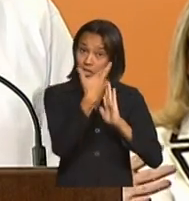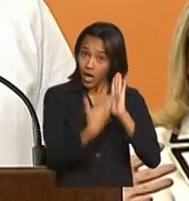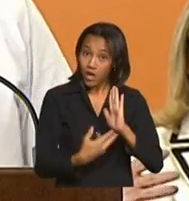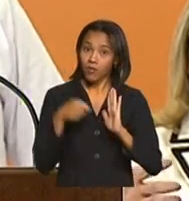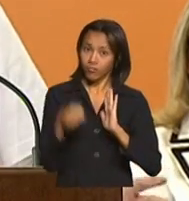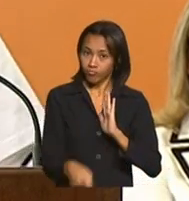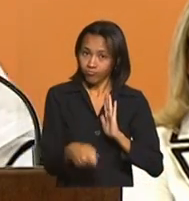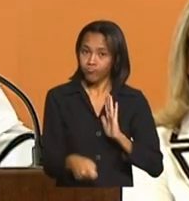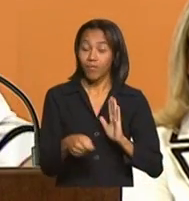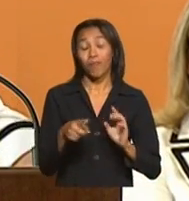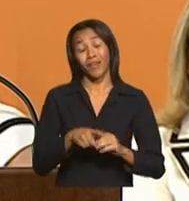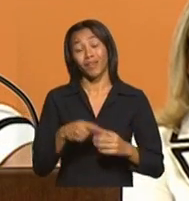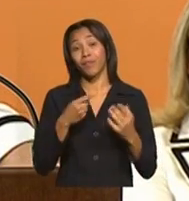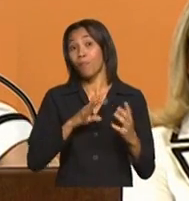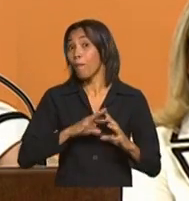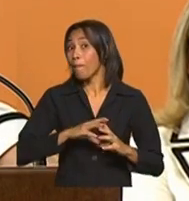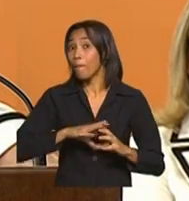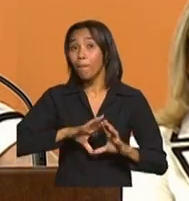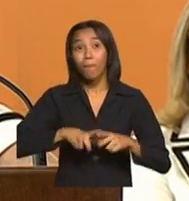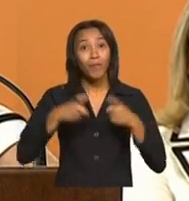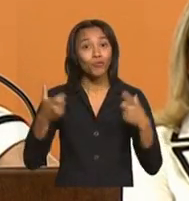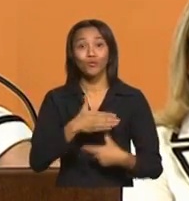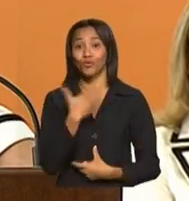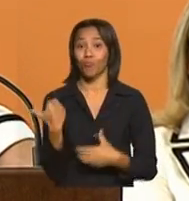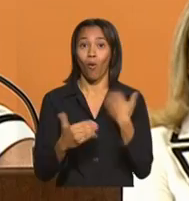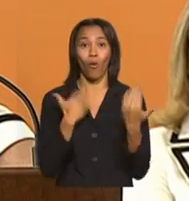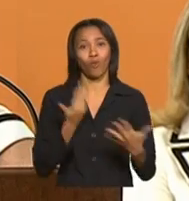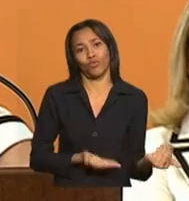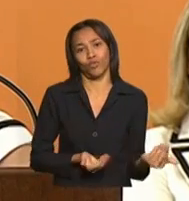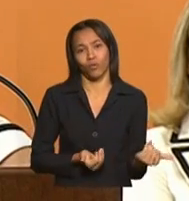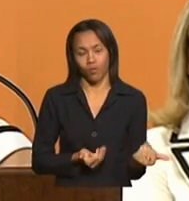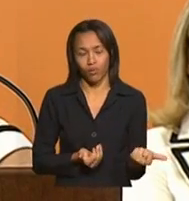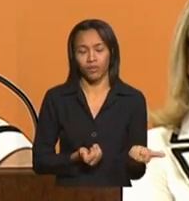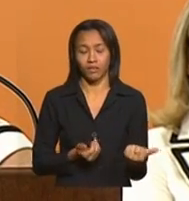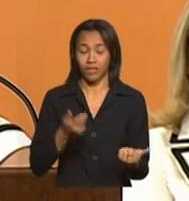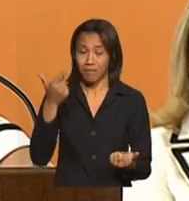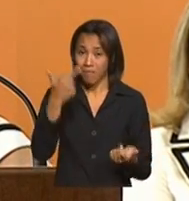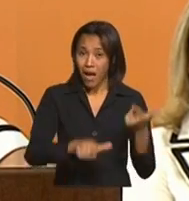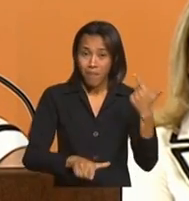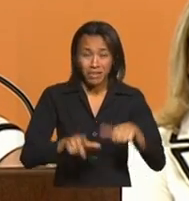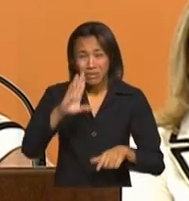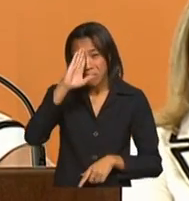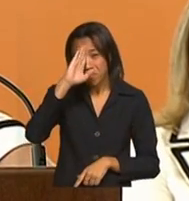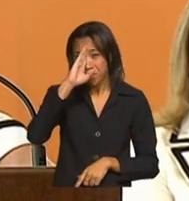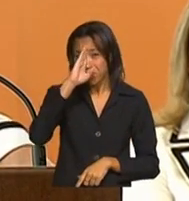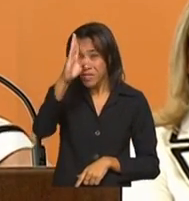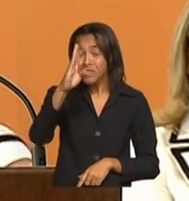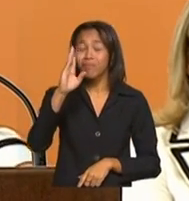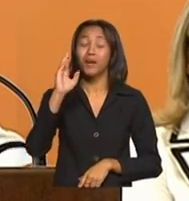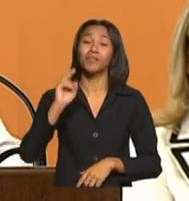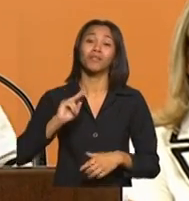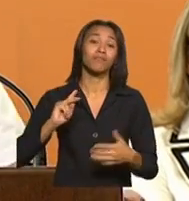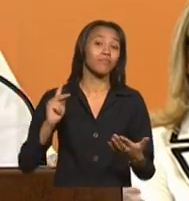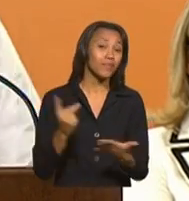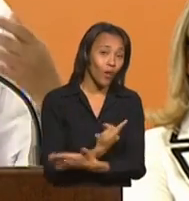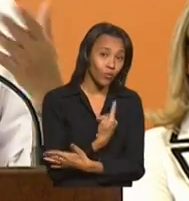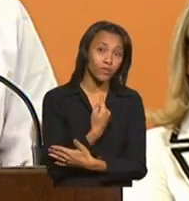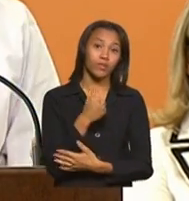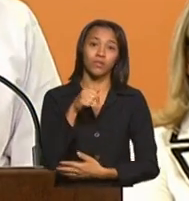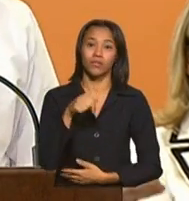jovens não morram em acidentes de trânsito, que vem sendo uma das principais causas